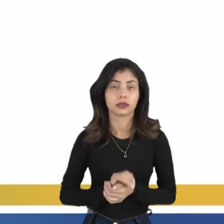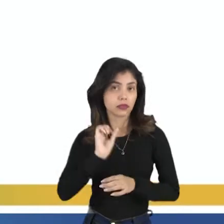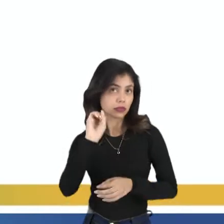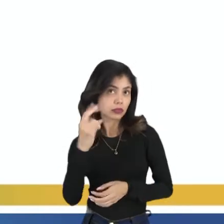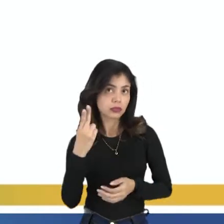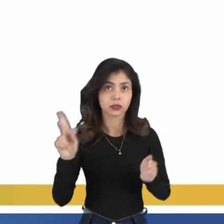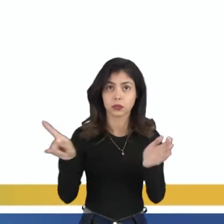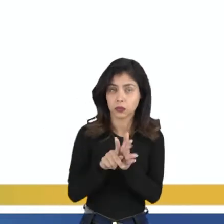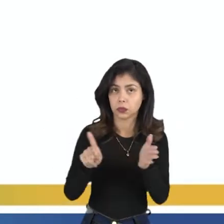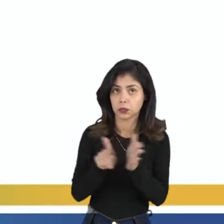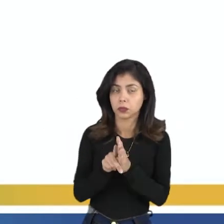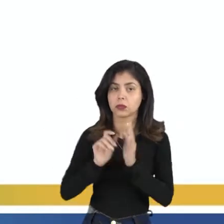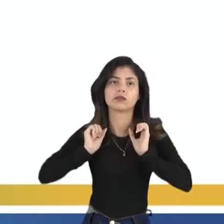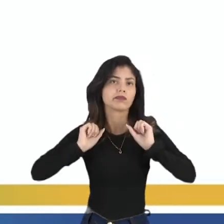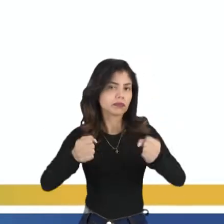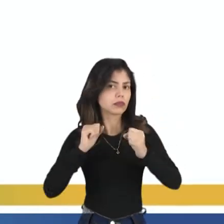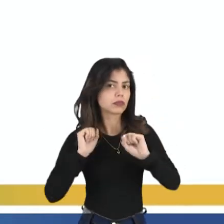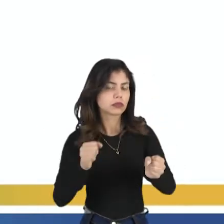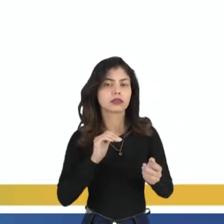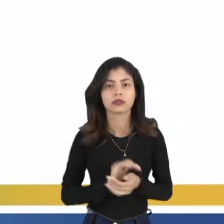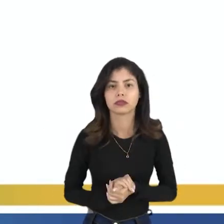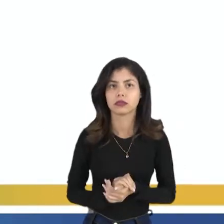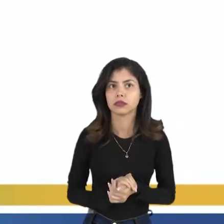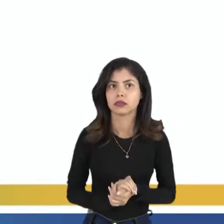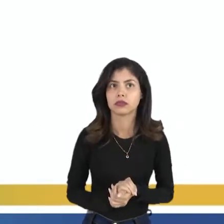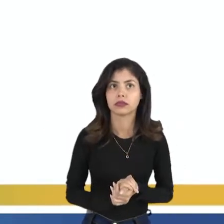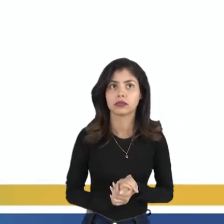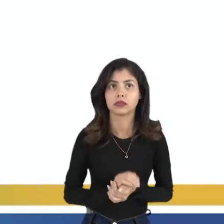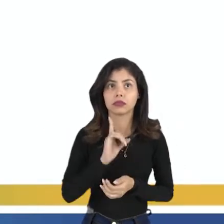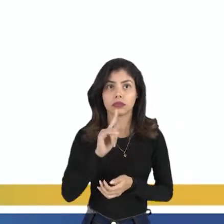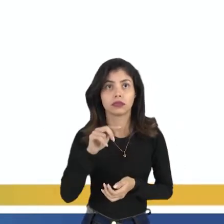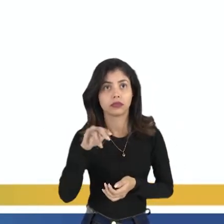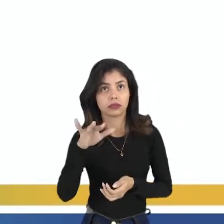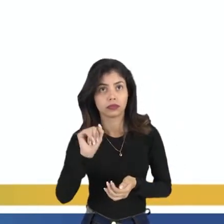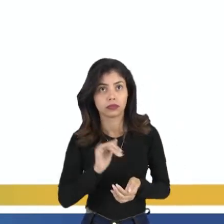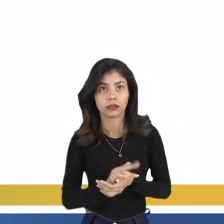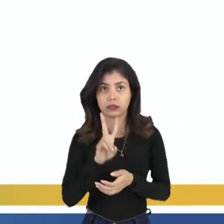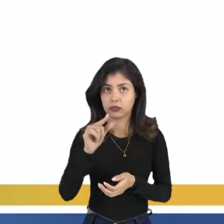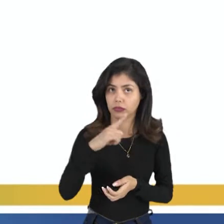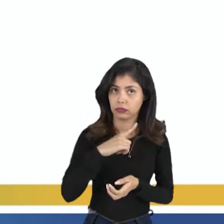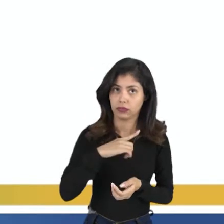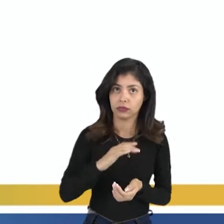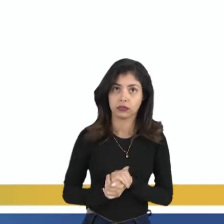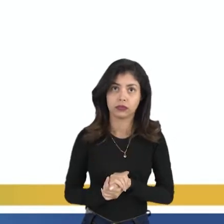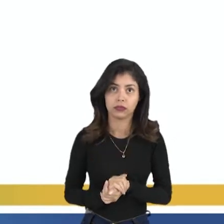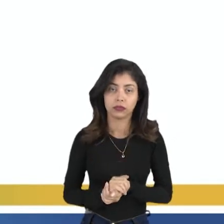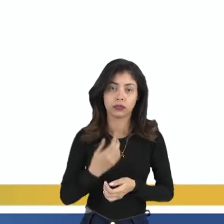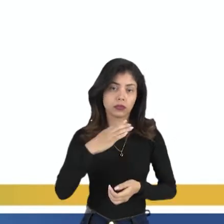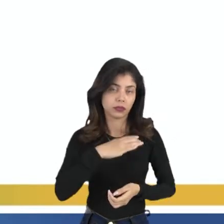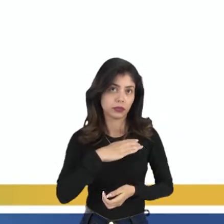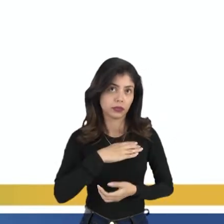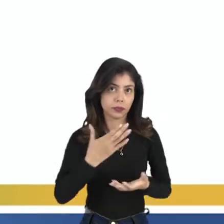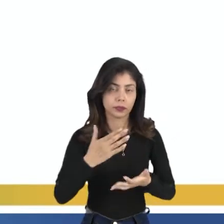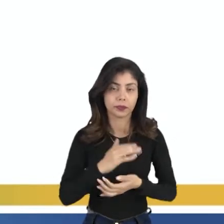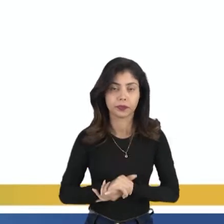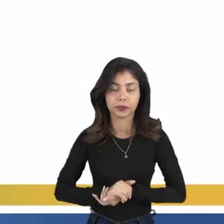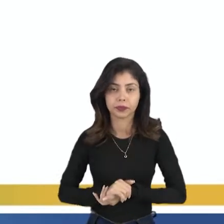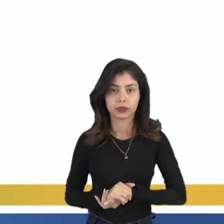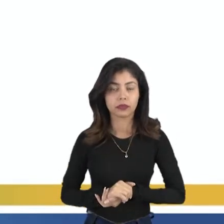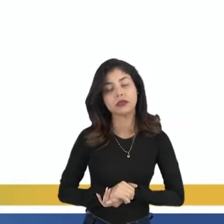ideais para fazer exercício e com jeans você vai ter um look urbano,